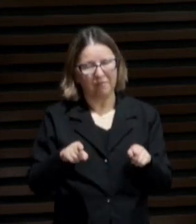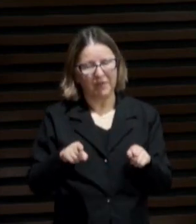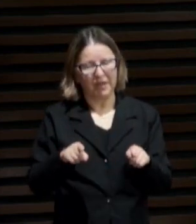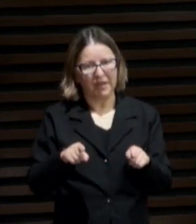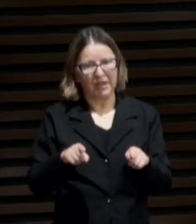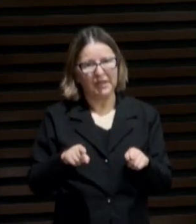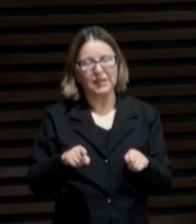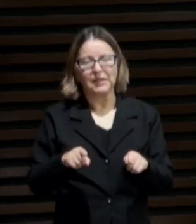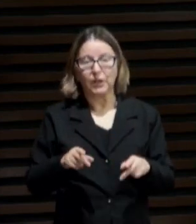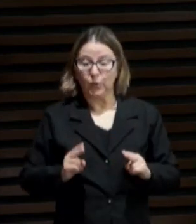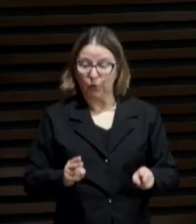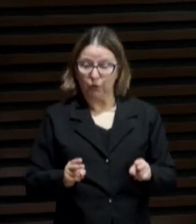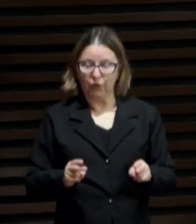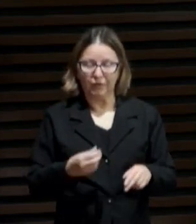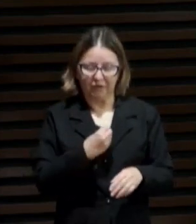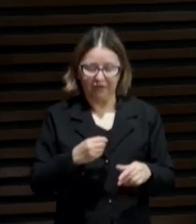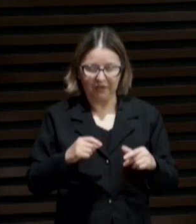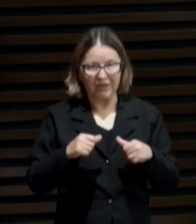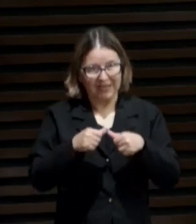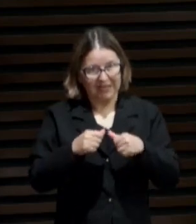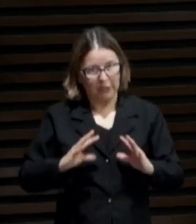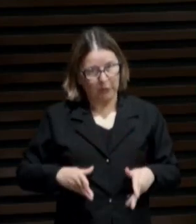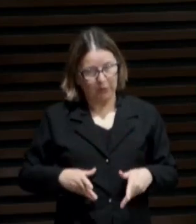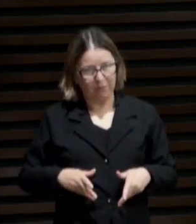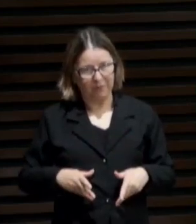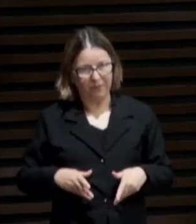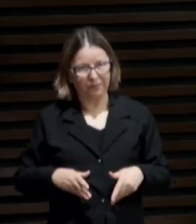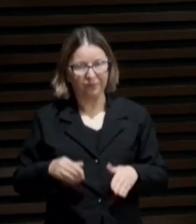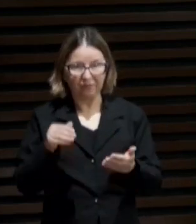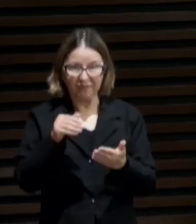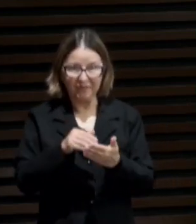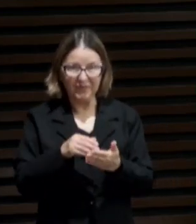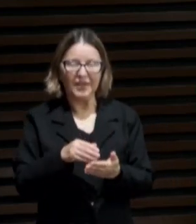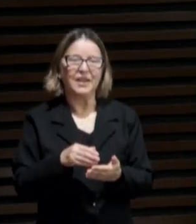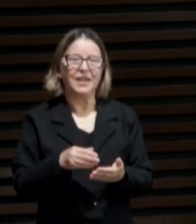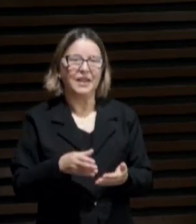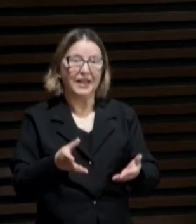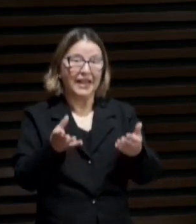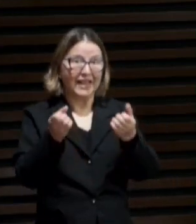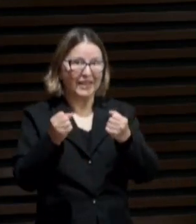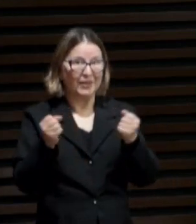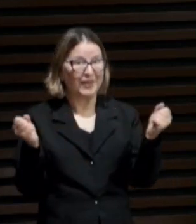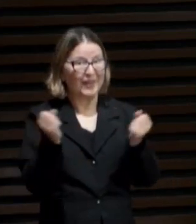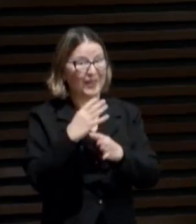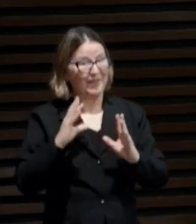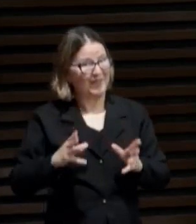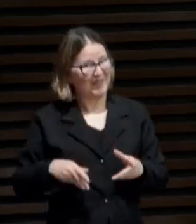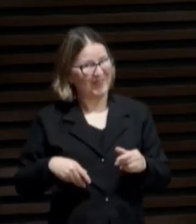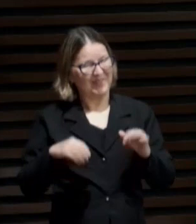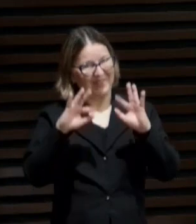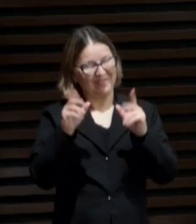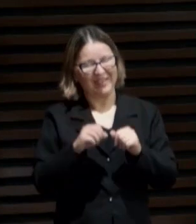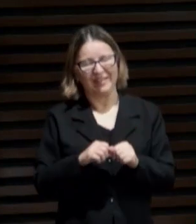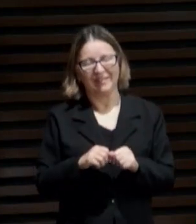pecado. Enquanto eu não sair daqui e receber um corpo glorificado, eu vou lutar. A Bíblia diz que o pecado tenazmente nos